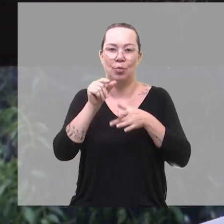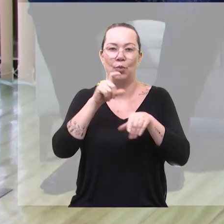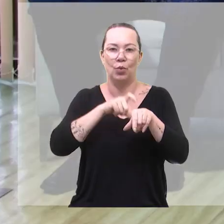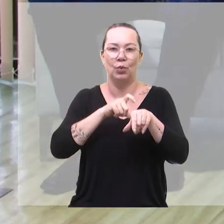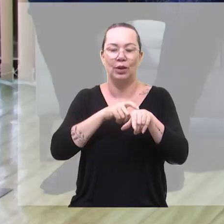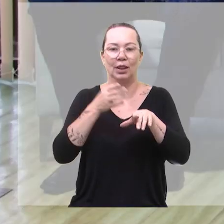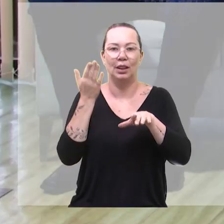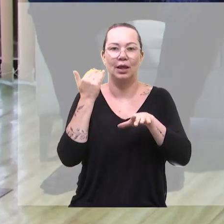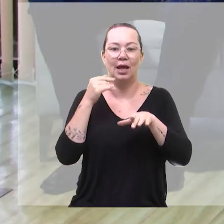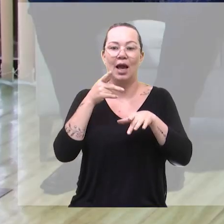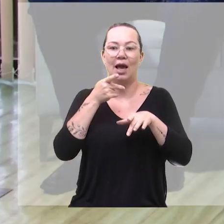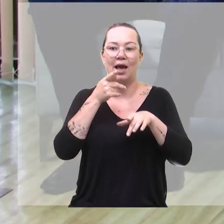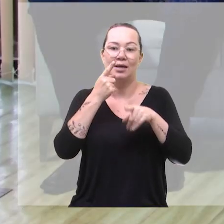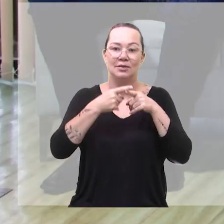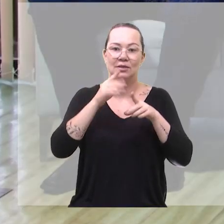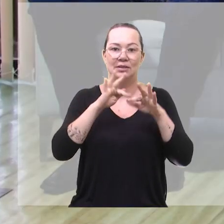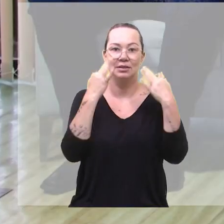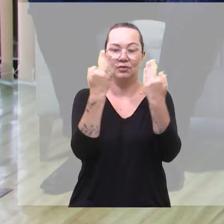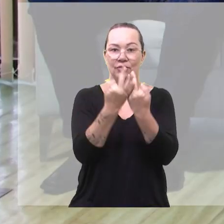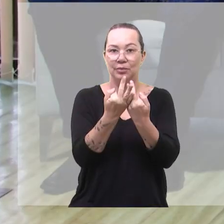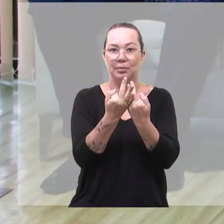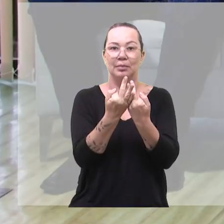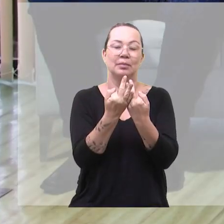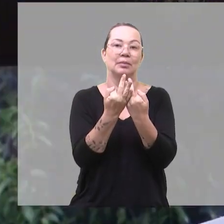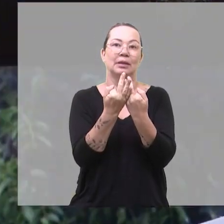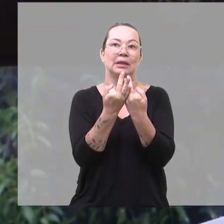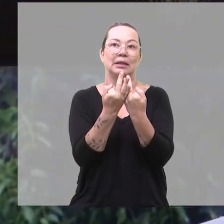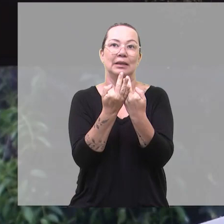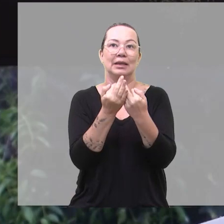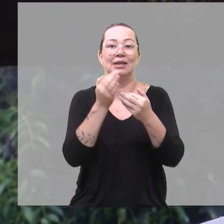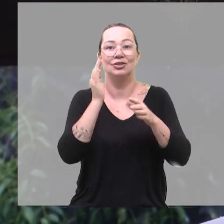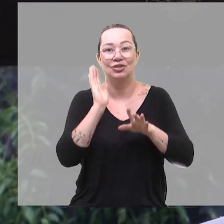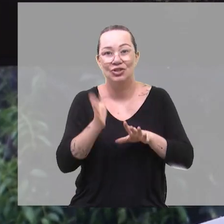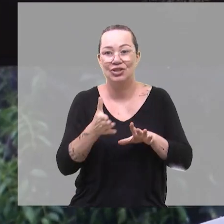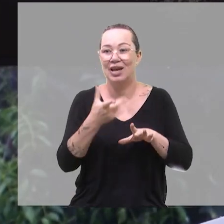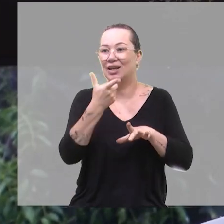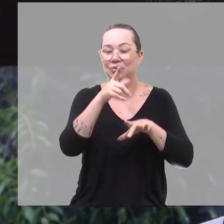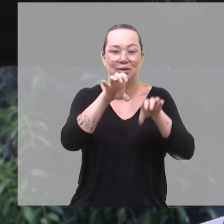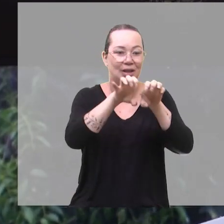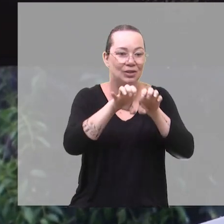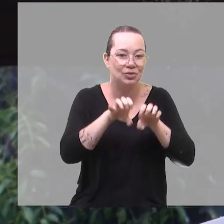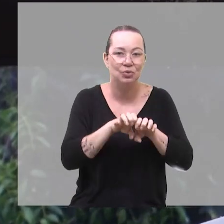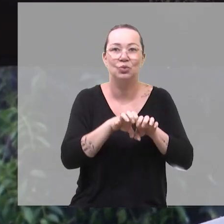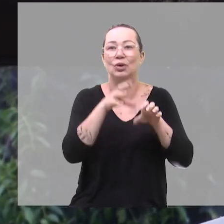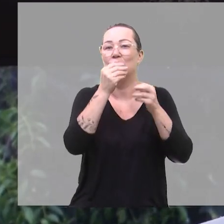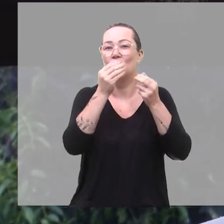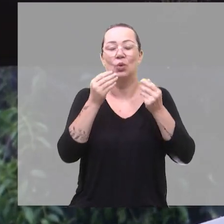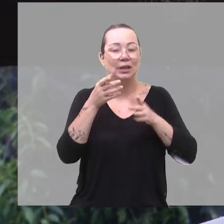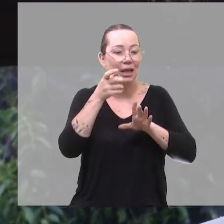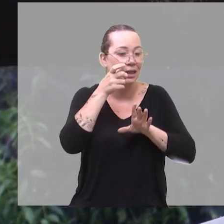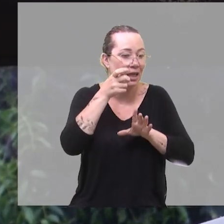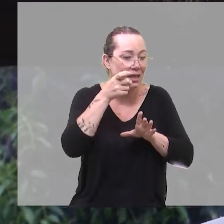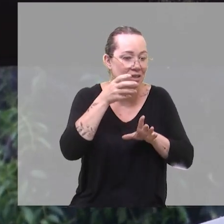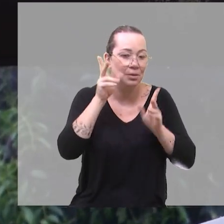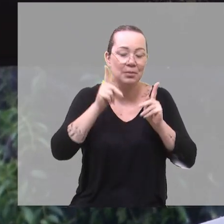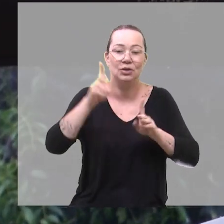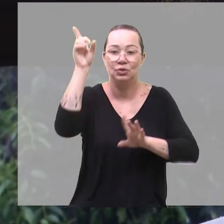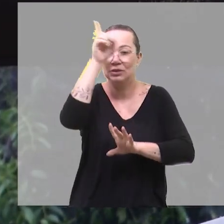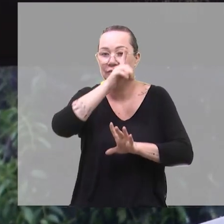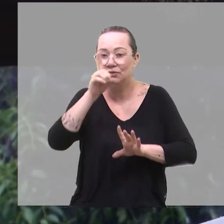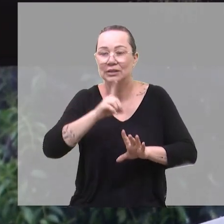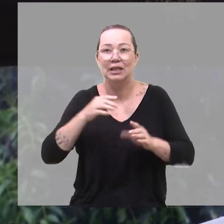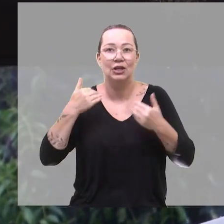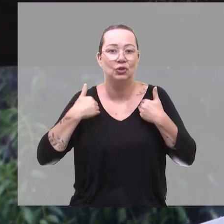comentou há pouco, às vezes a família demanda a essa família, que já está às vezes desestruturada, muita